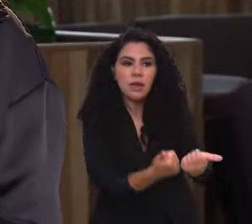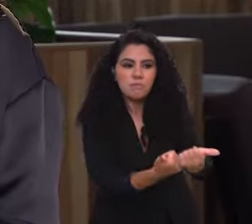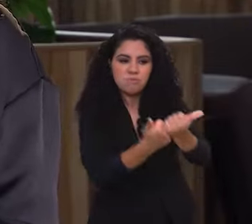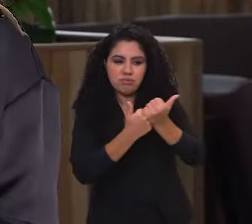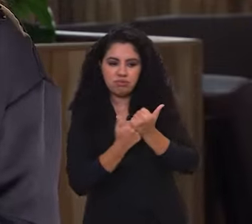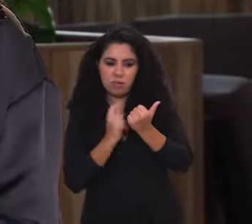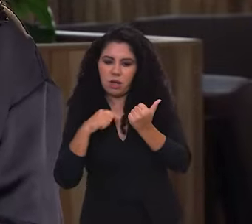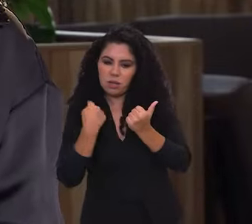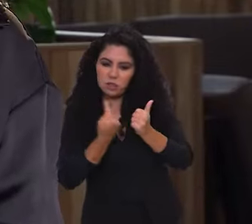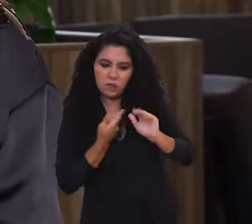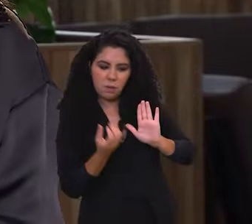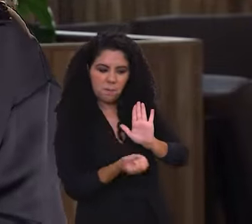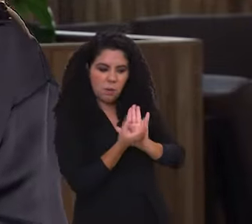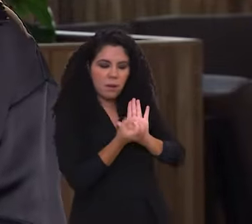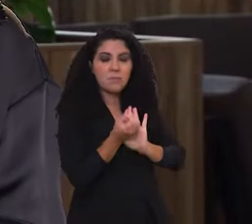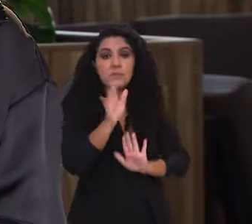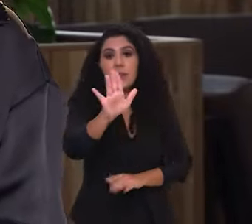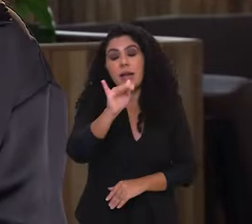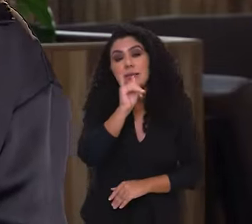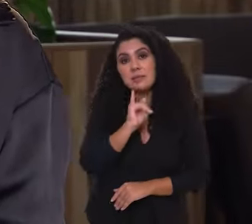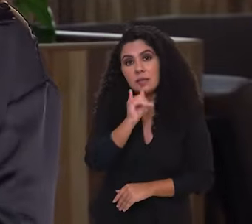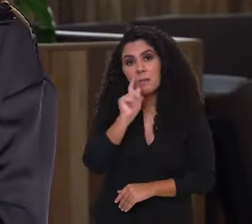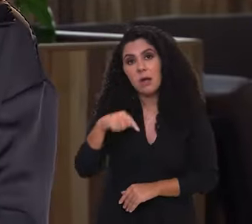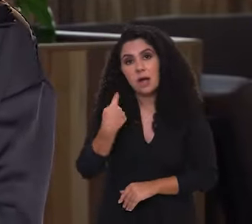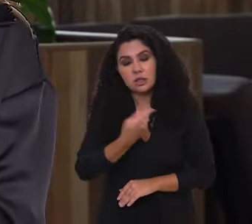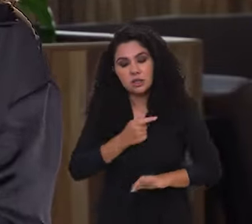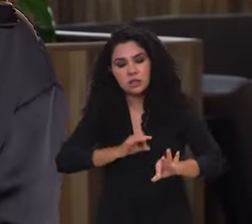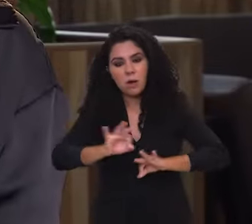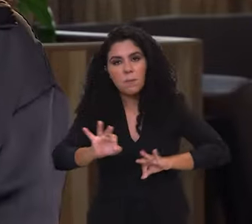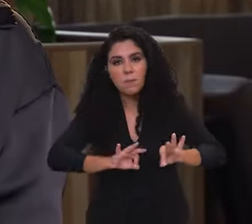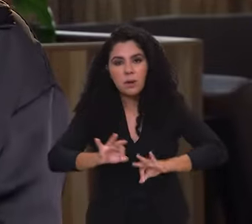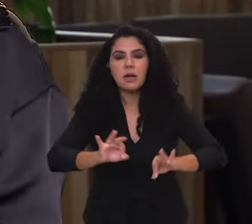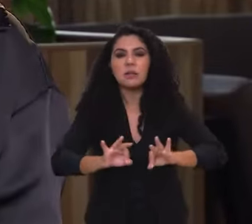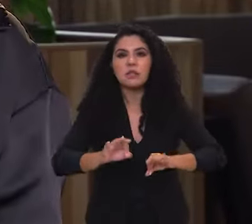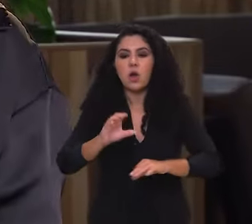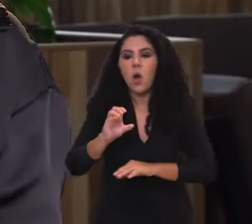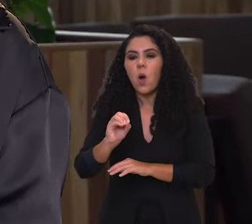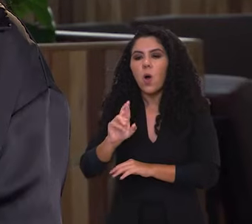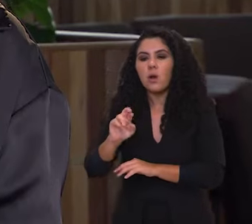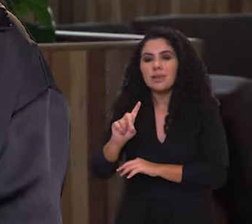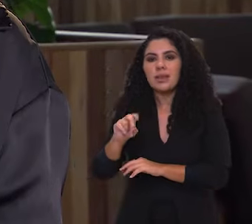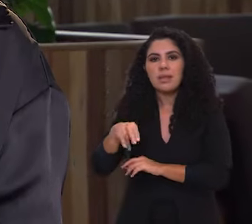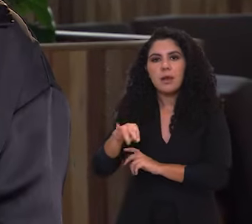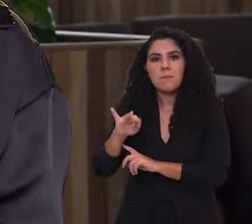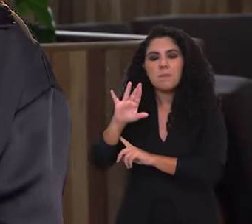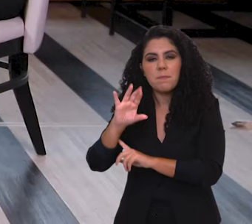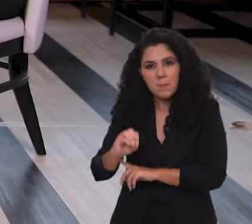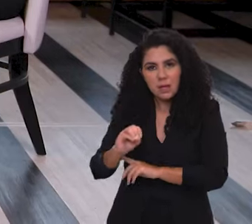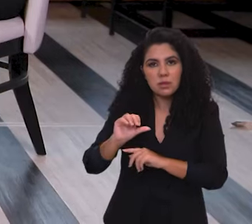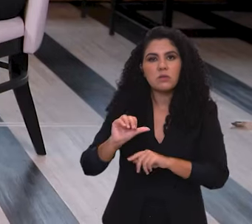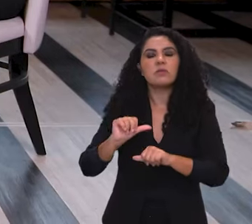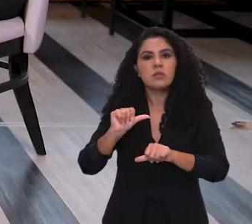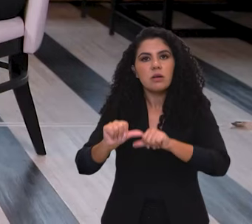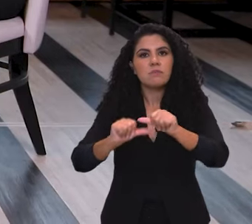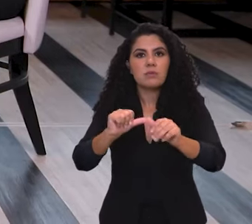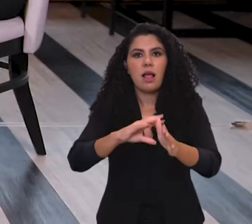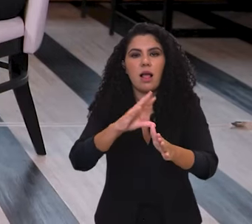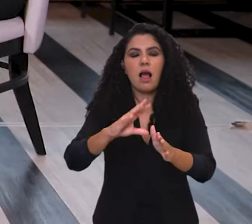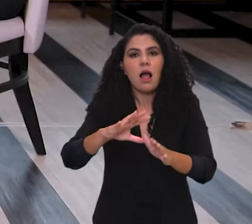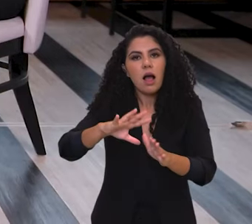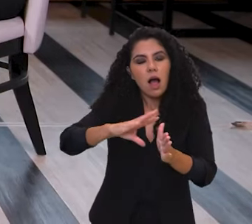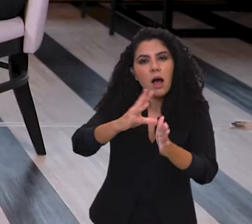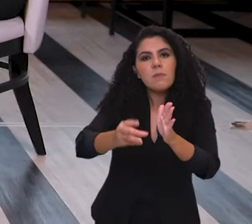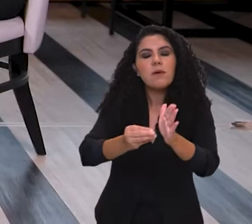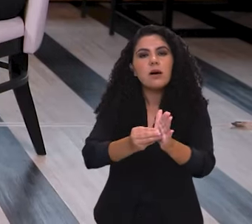Então, nós vamos construir, por exemplo, o plano de ordenamento do entorno da Transamazônica, de modo que